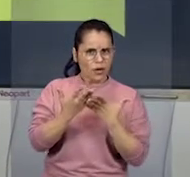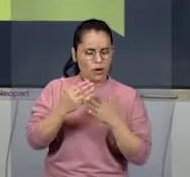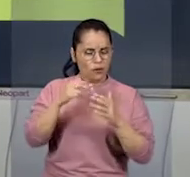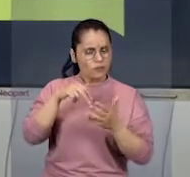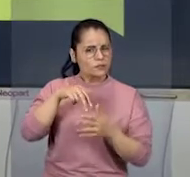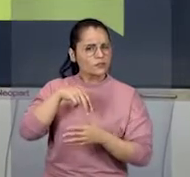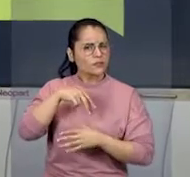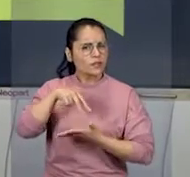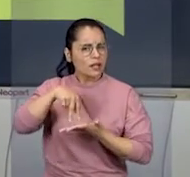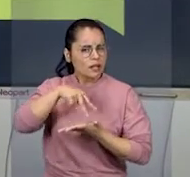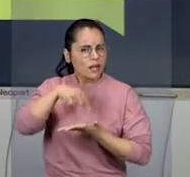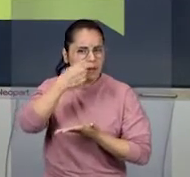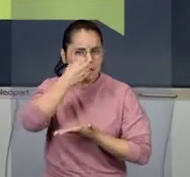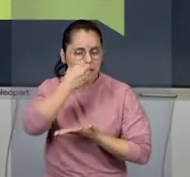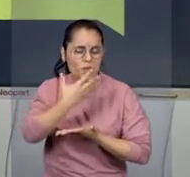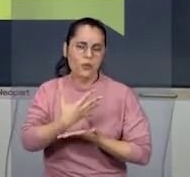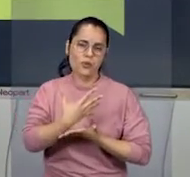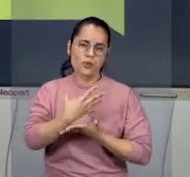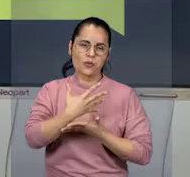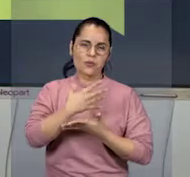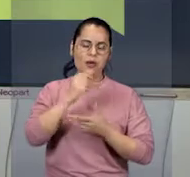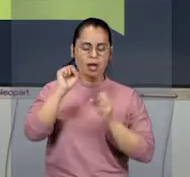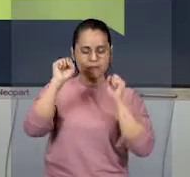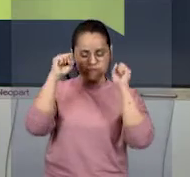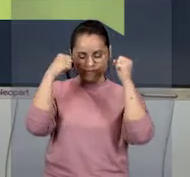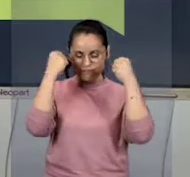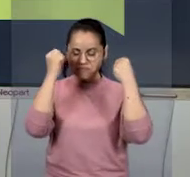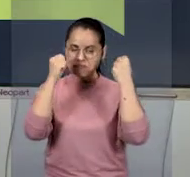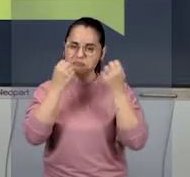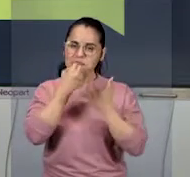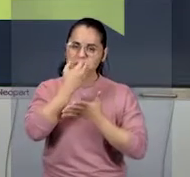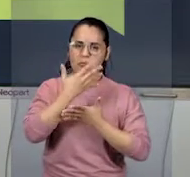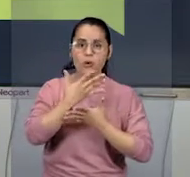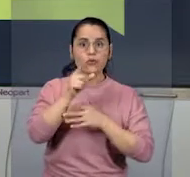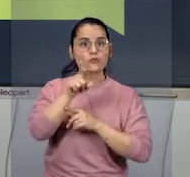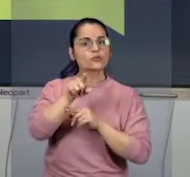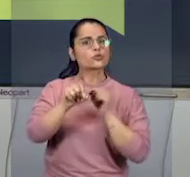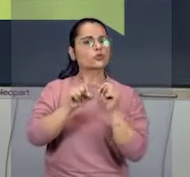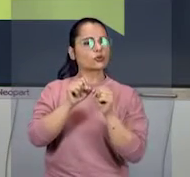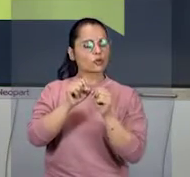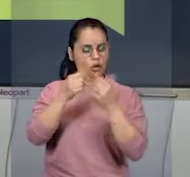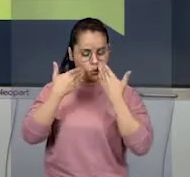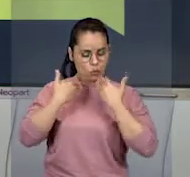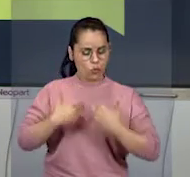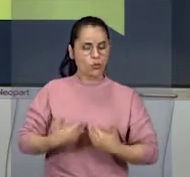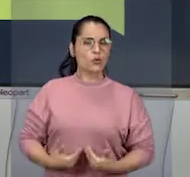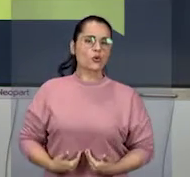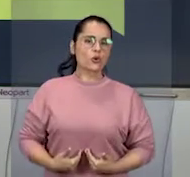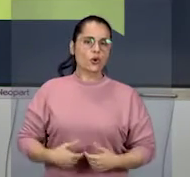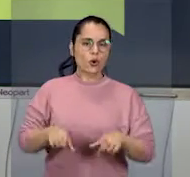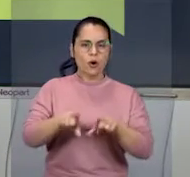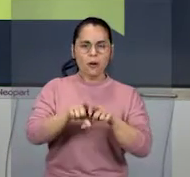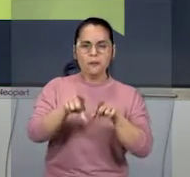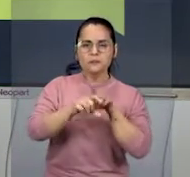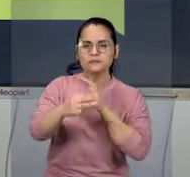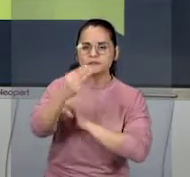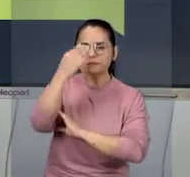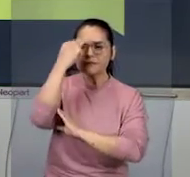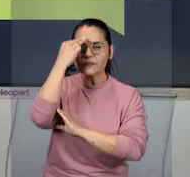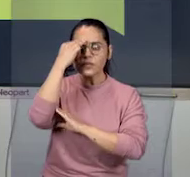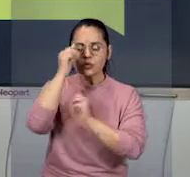muito bem. É um exercício físico e você coloca o seu corpo e a sua mente